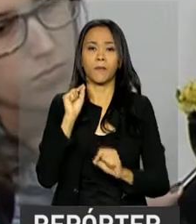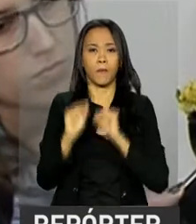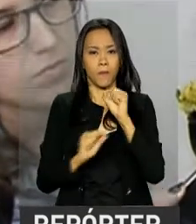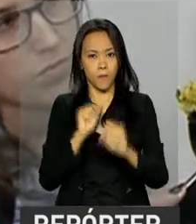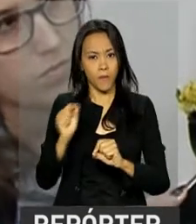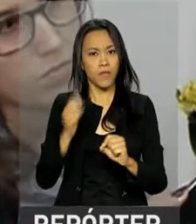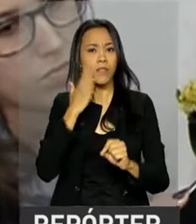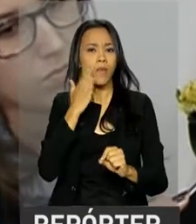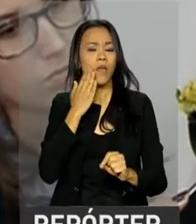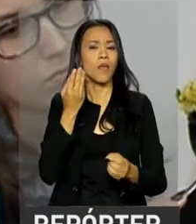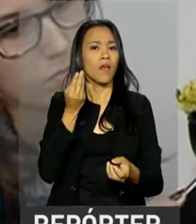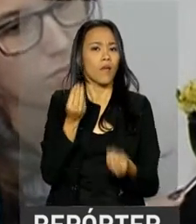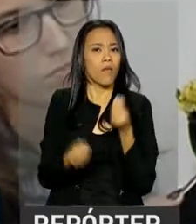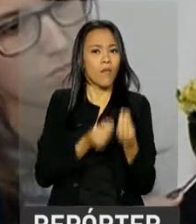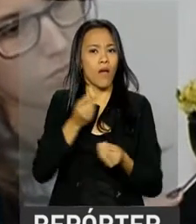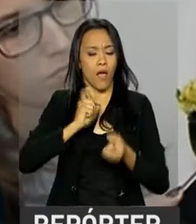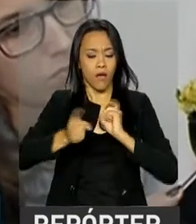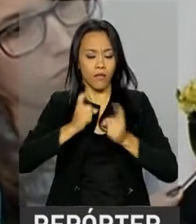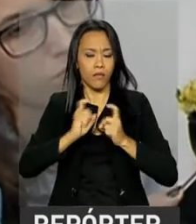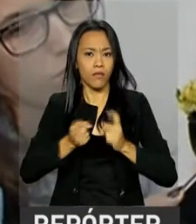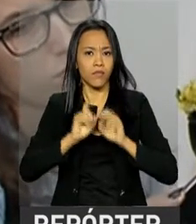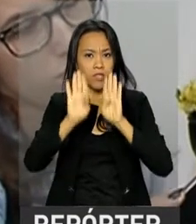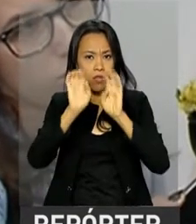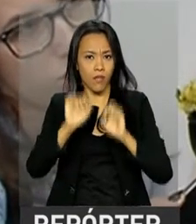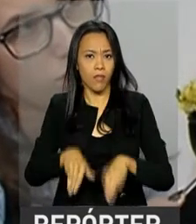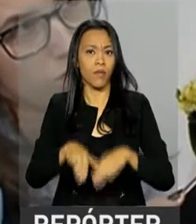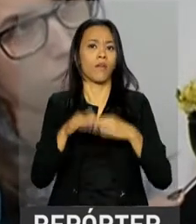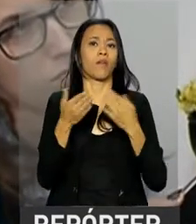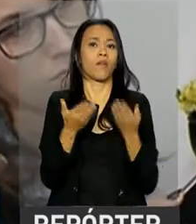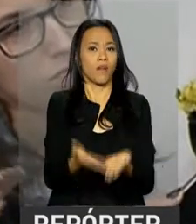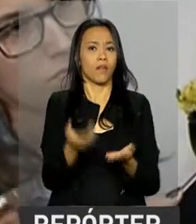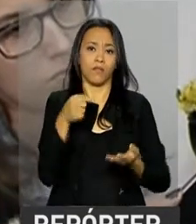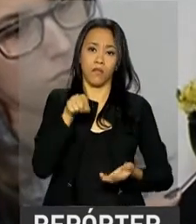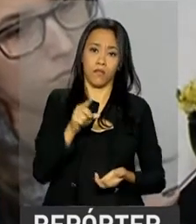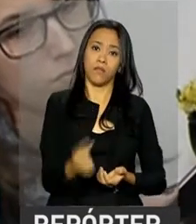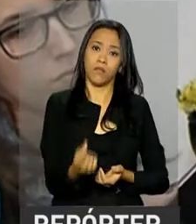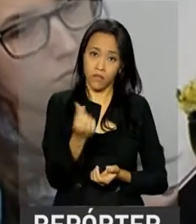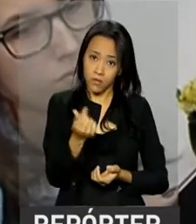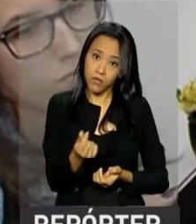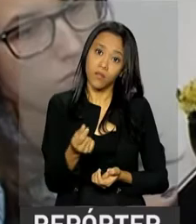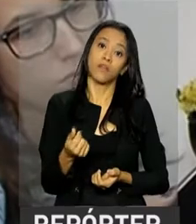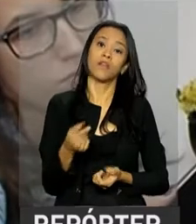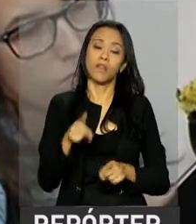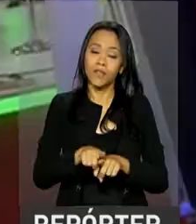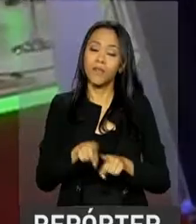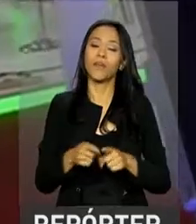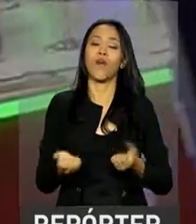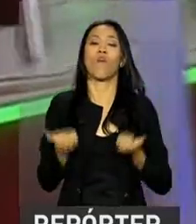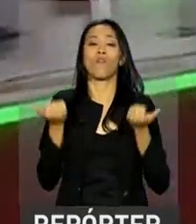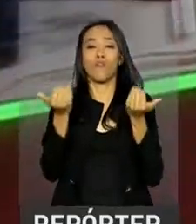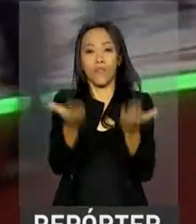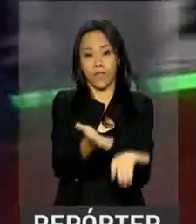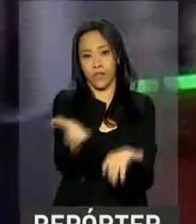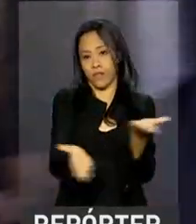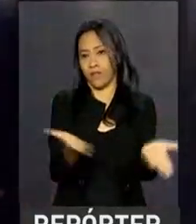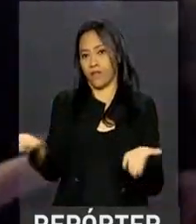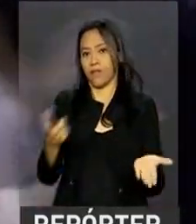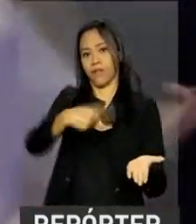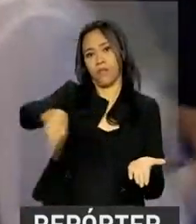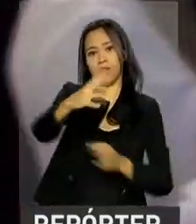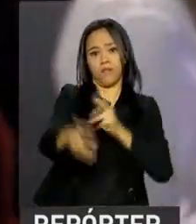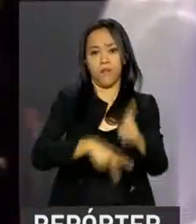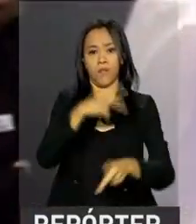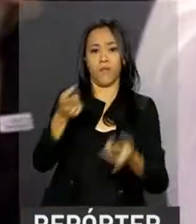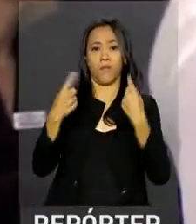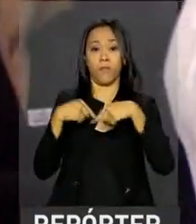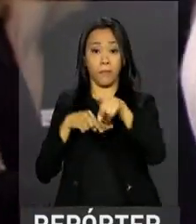a gestão que queremos fazer com melhor utilização dos recursos e mais serviço para a população. Neste triênio, os hospitais que